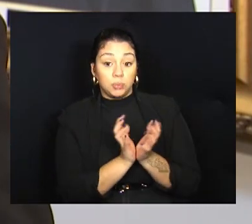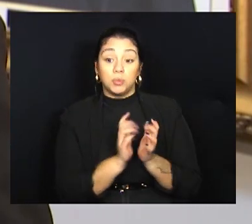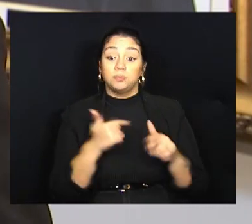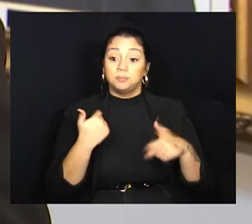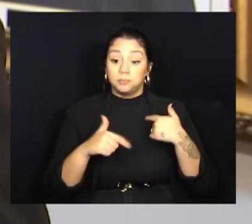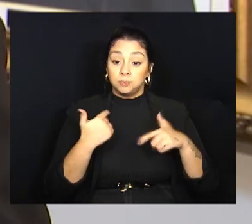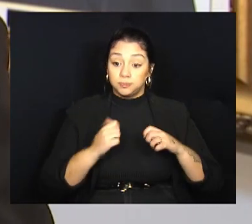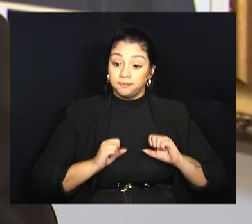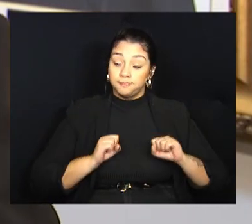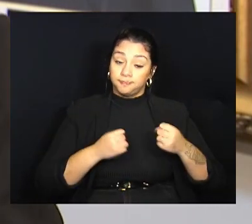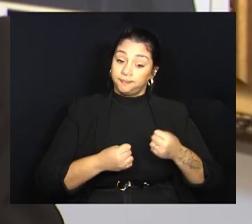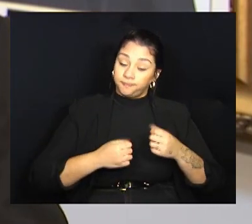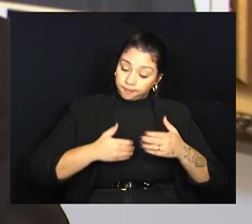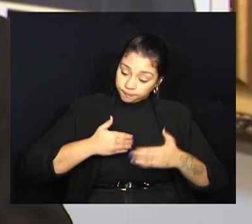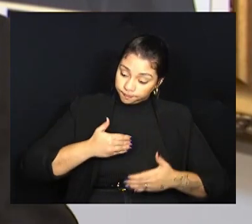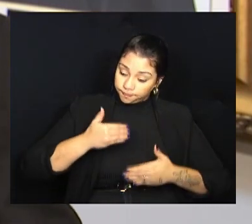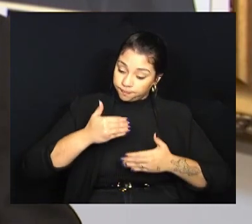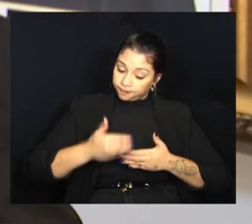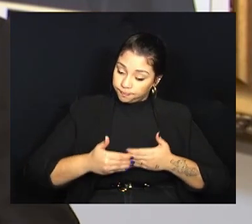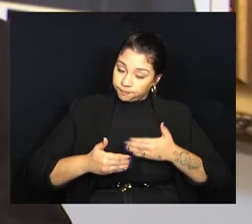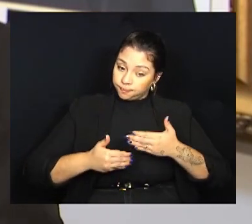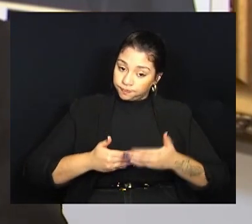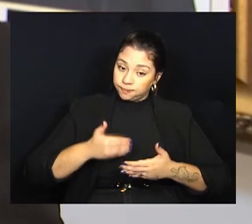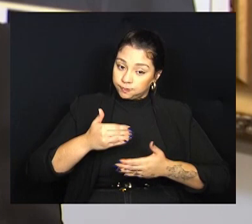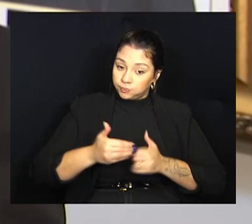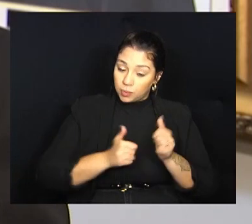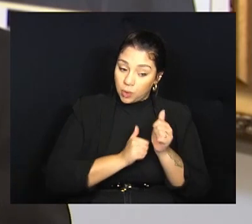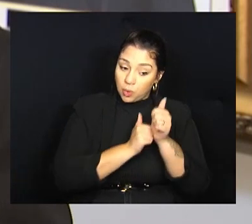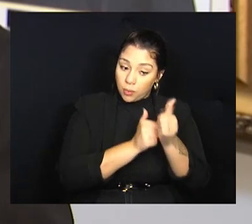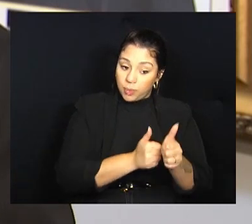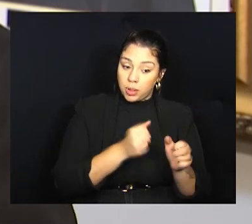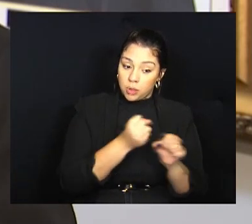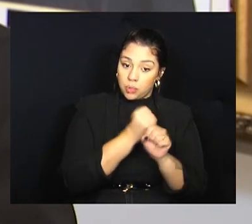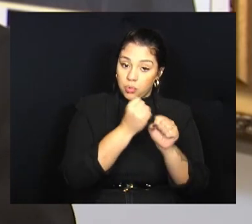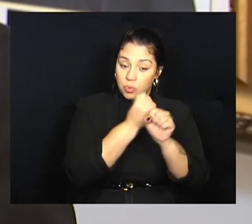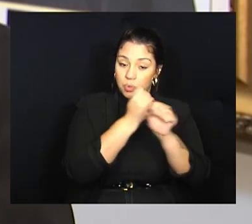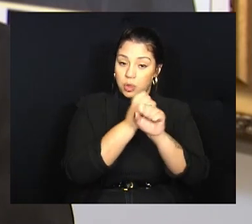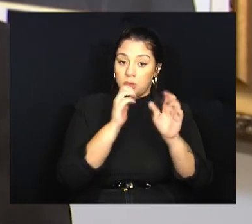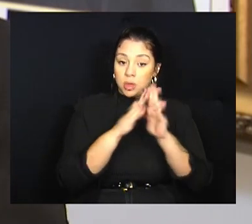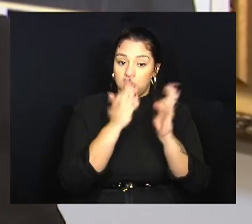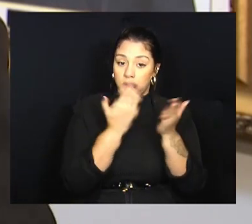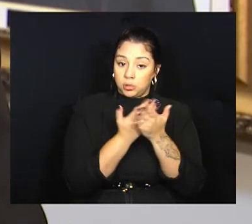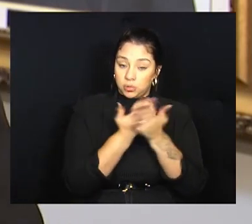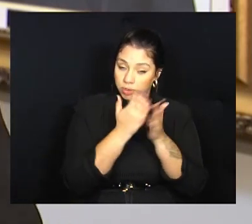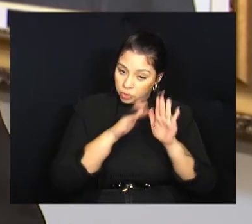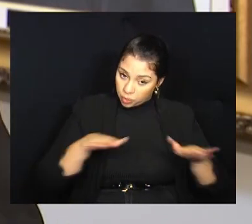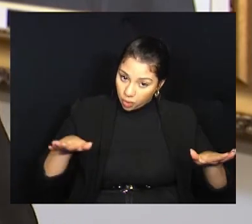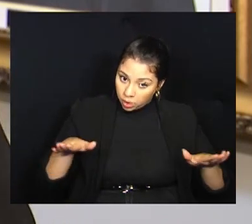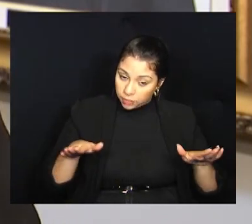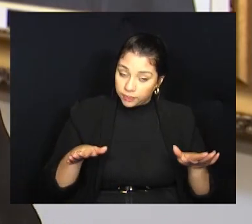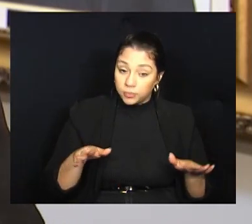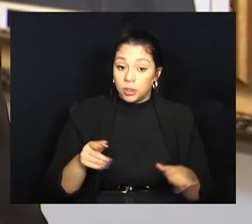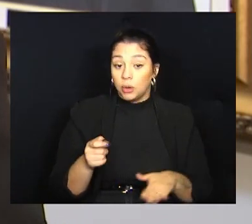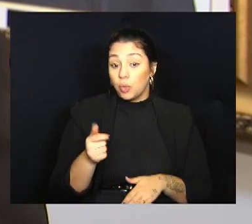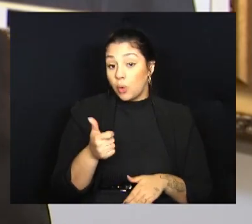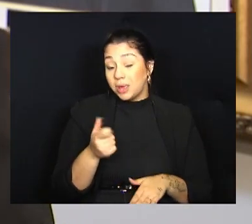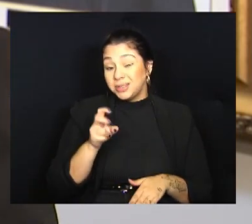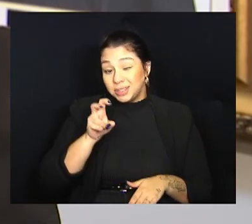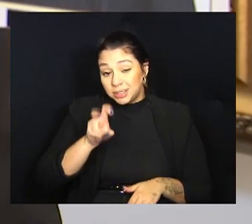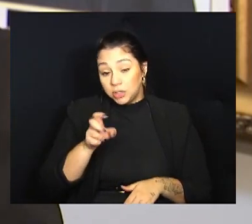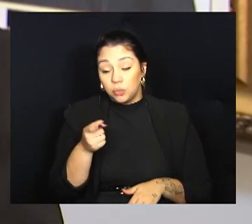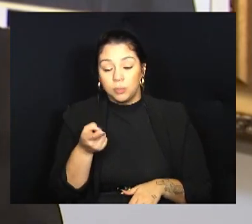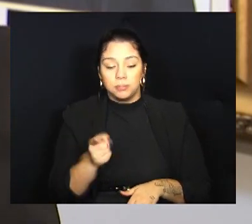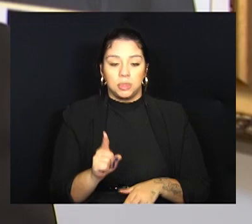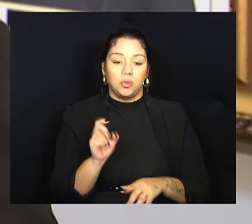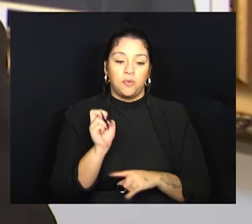trabalharemos, né, seguiremos passo a passo acompanhando as obras das construções das creches, que são quase 5.000